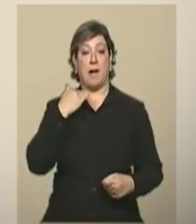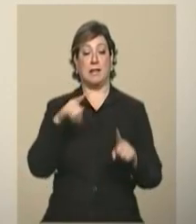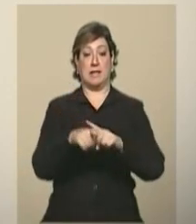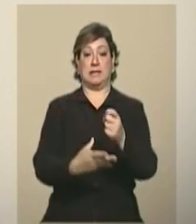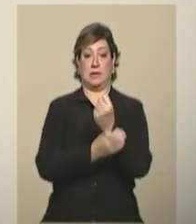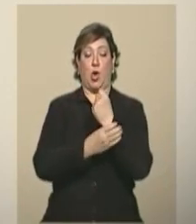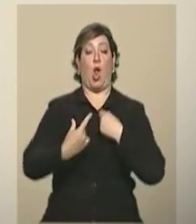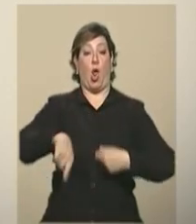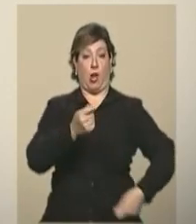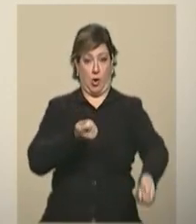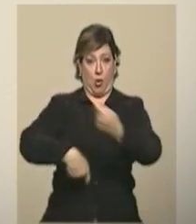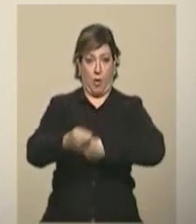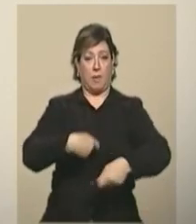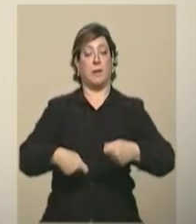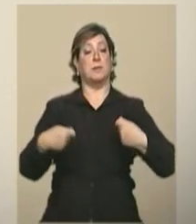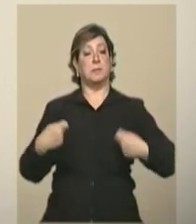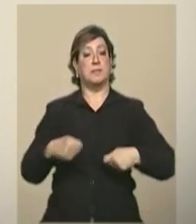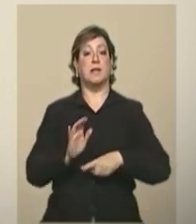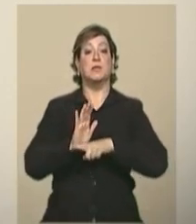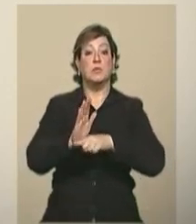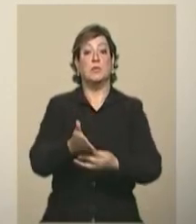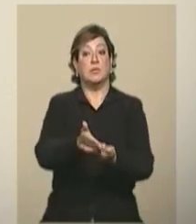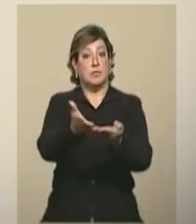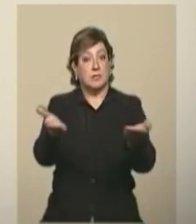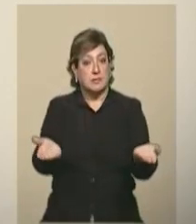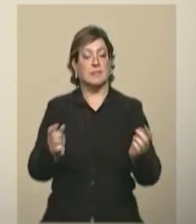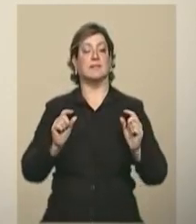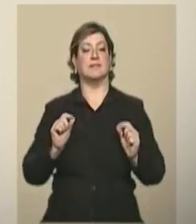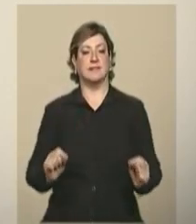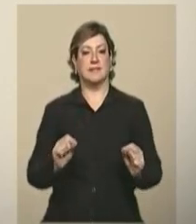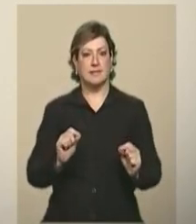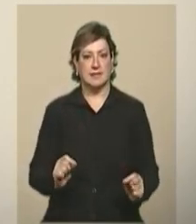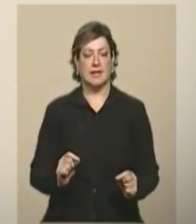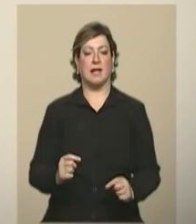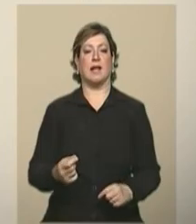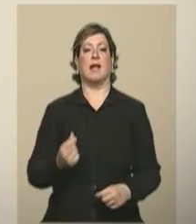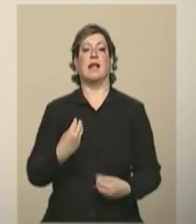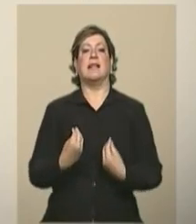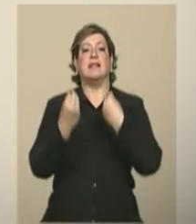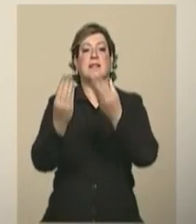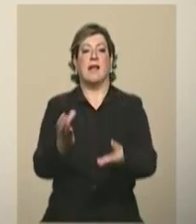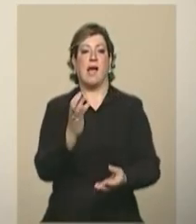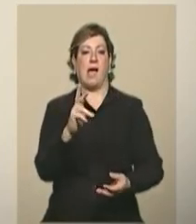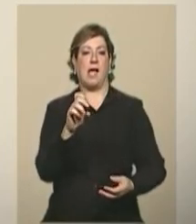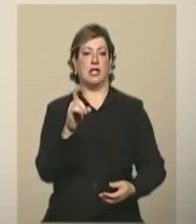nossa economia tem de permitir que eles ofereçam crédito mais barato